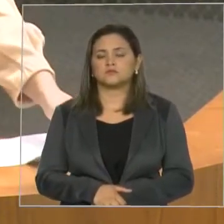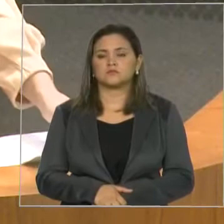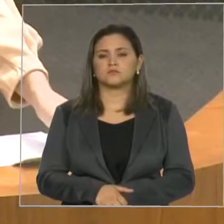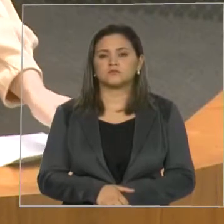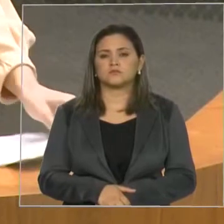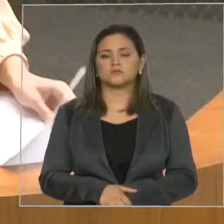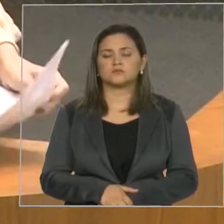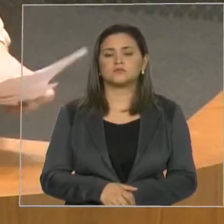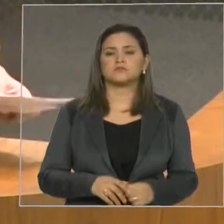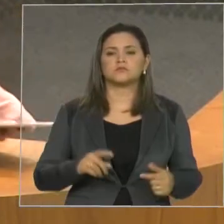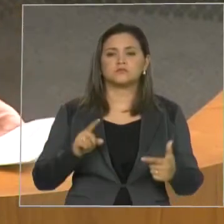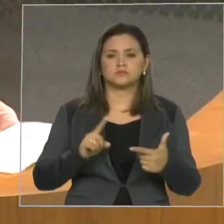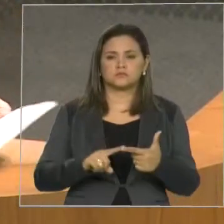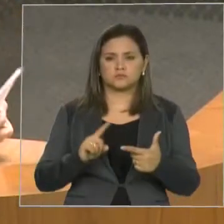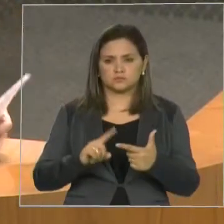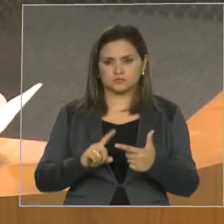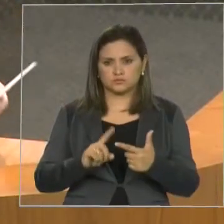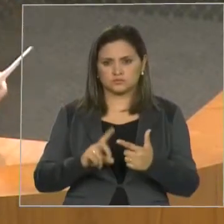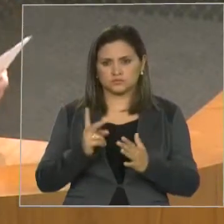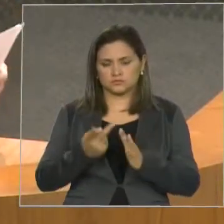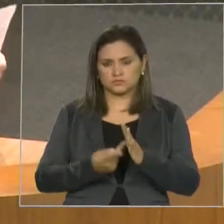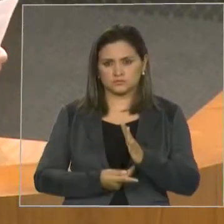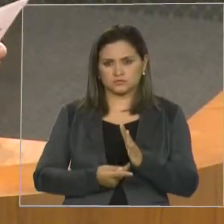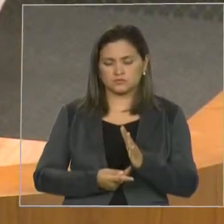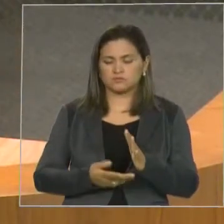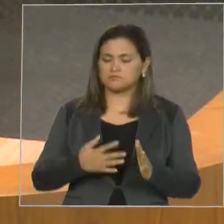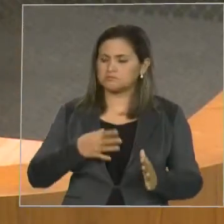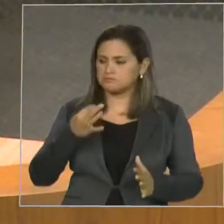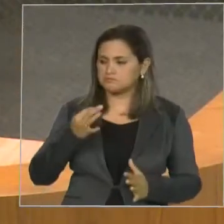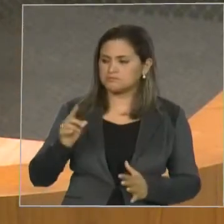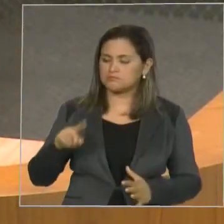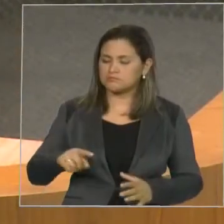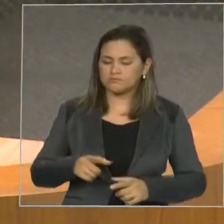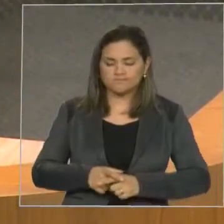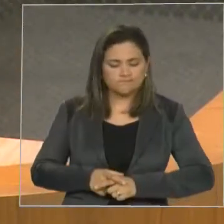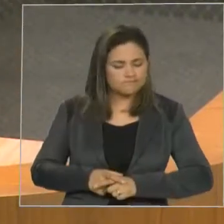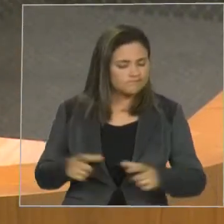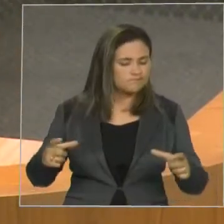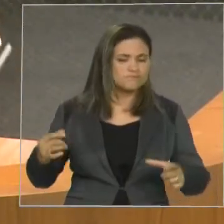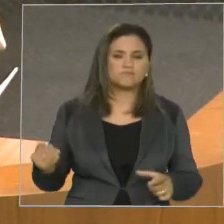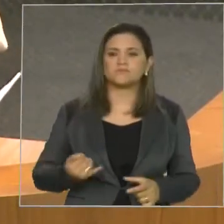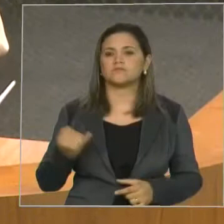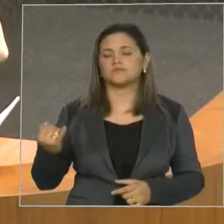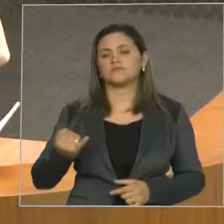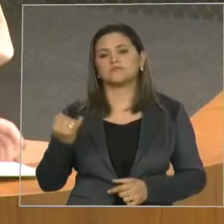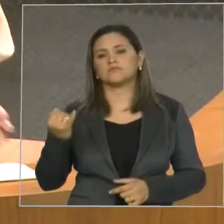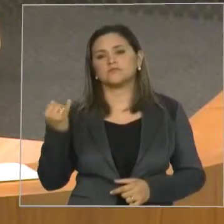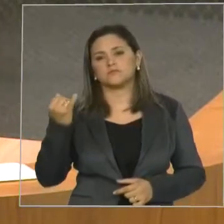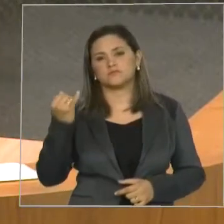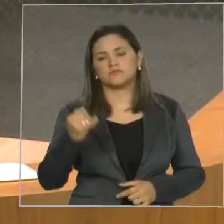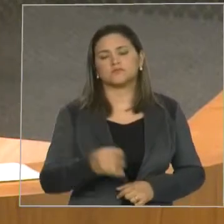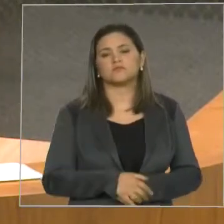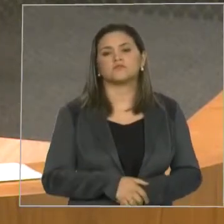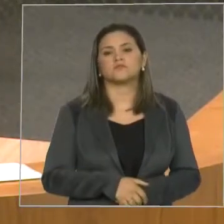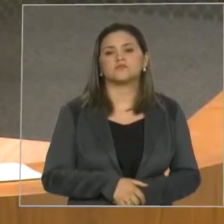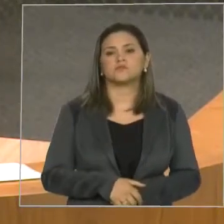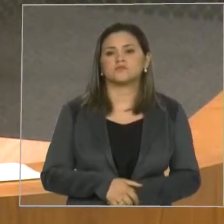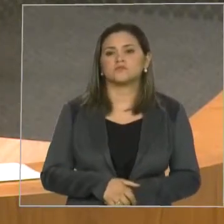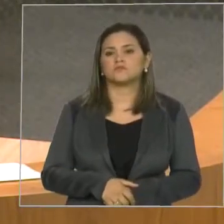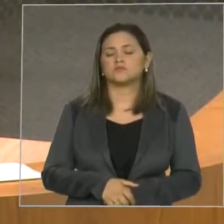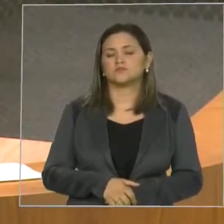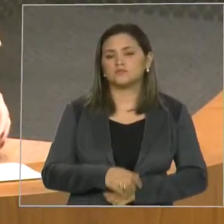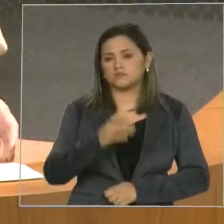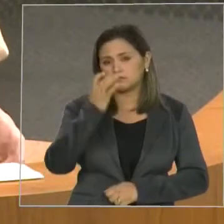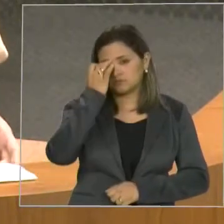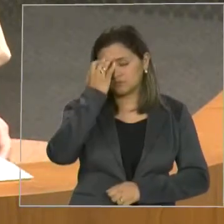esse eu acho de maior importância, acho de uma importância tremenda, que vai